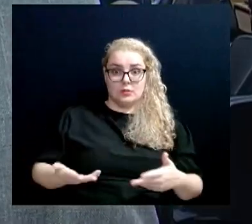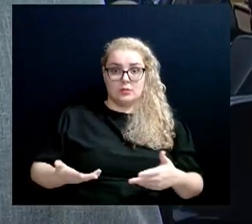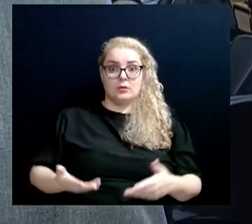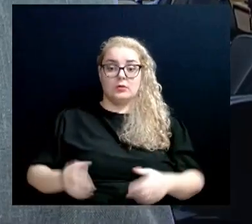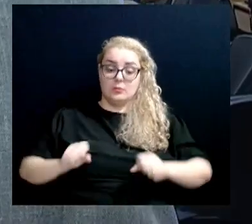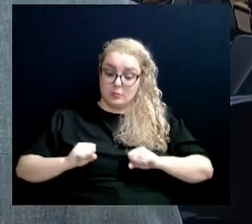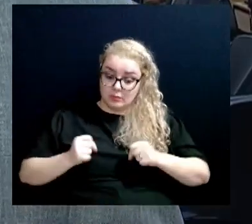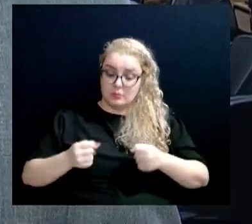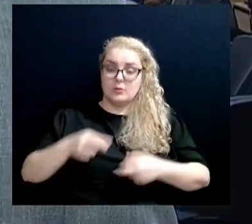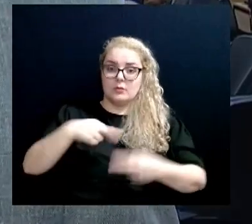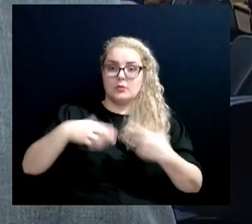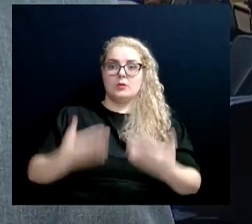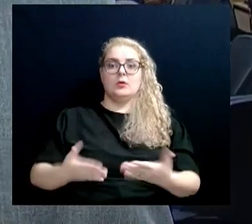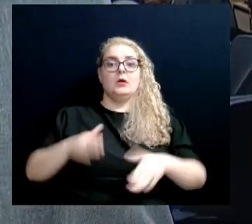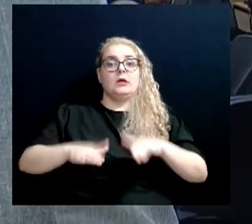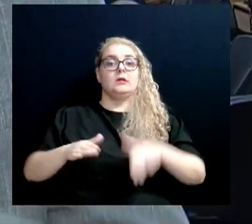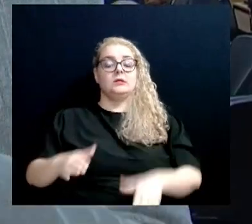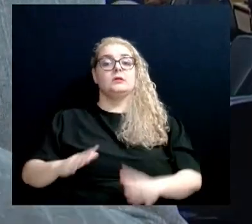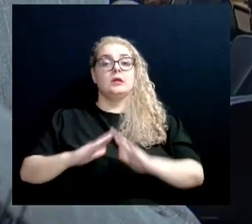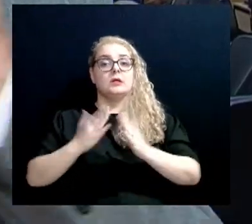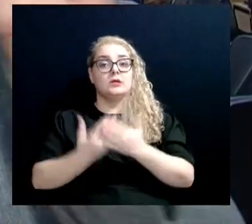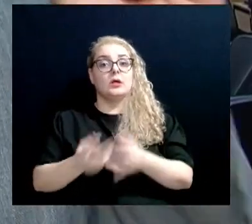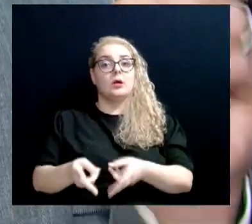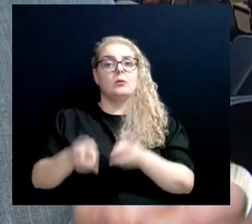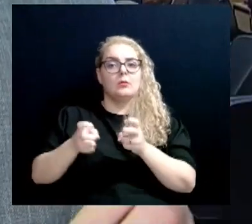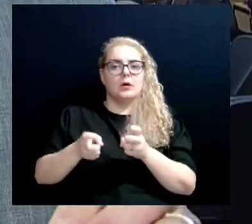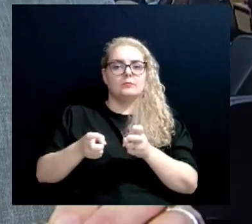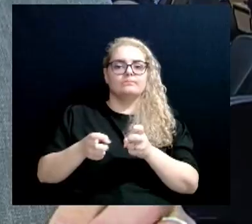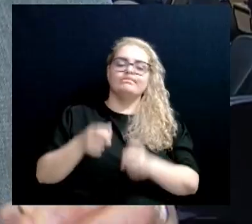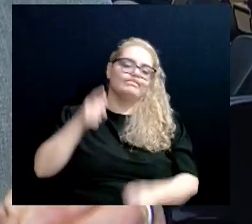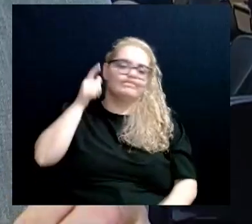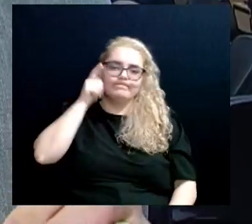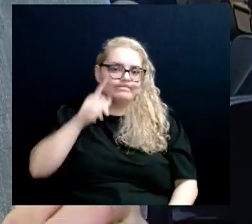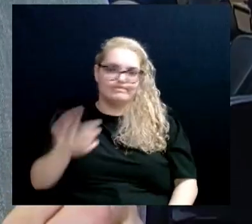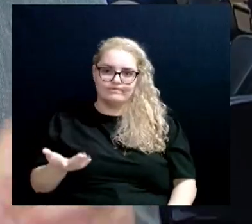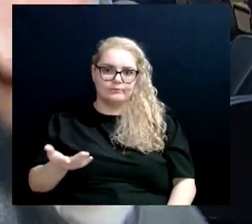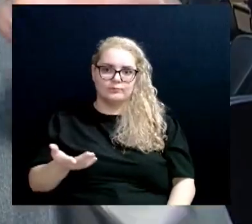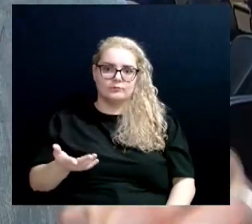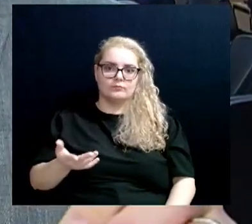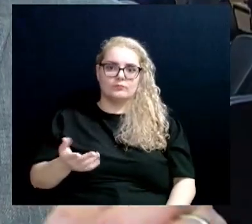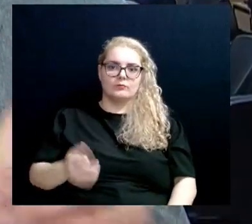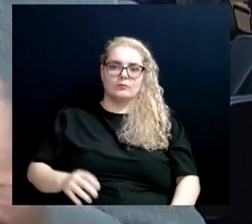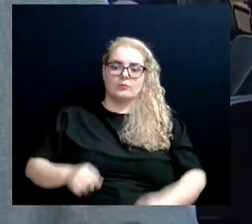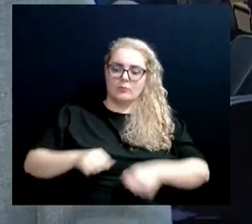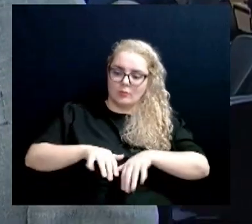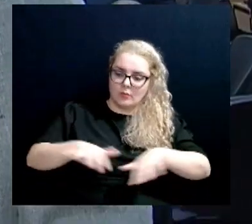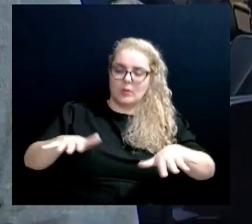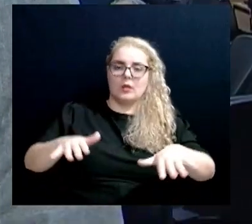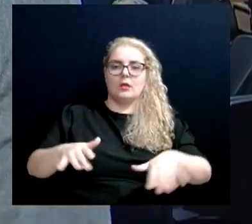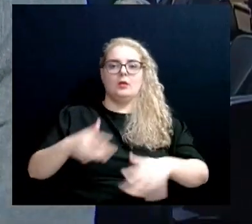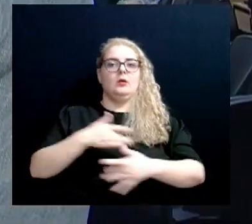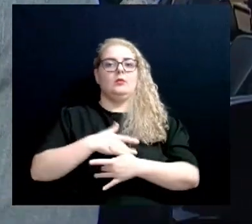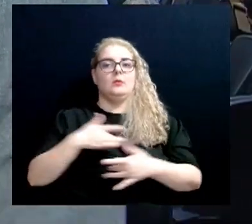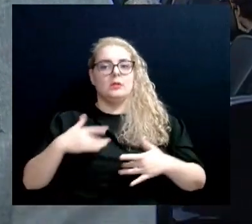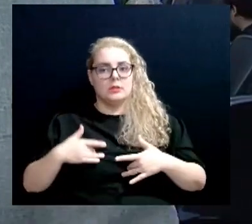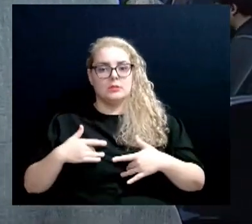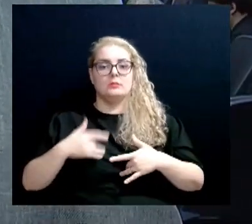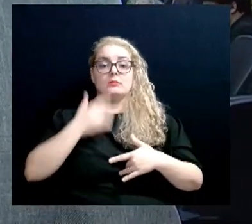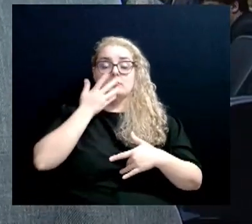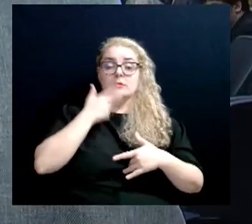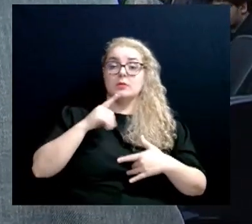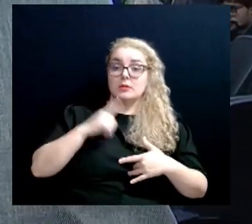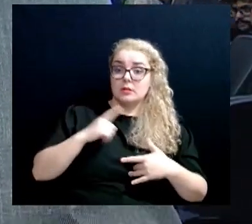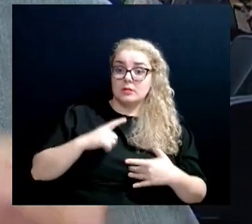essa questão. Às vezes a escola identifica, mas ela não consegue disparar um processo na saúde para que a criança possa ter o